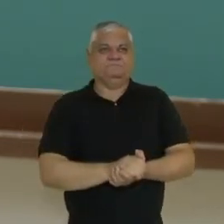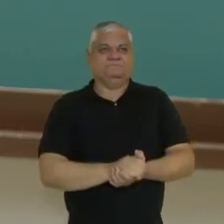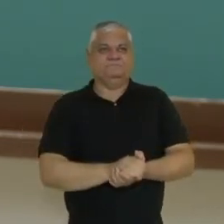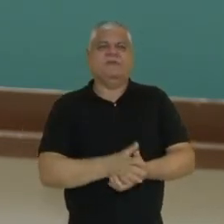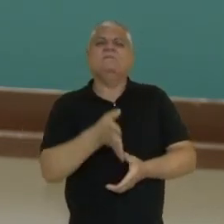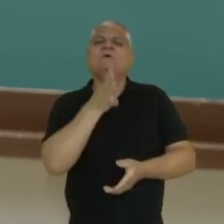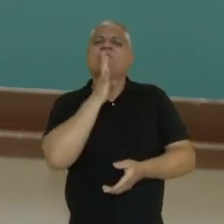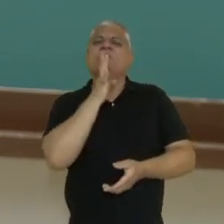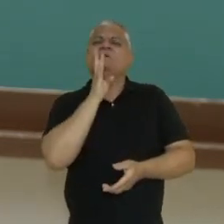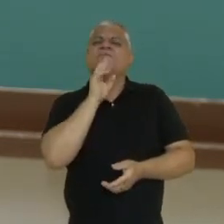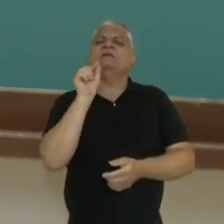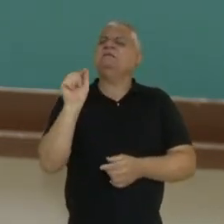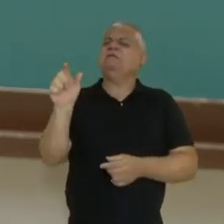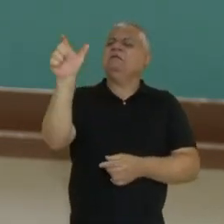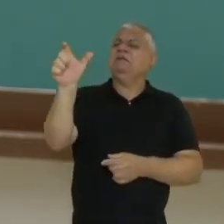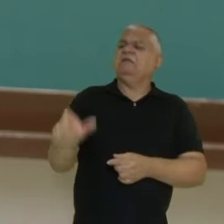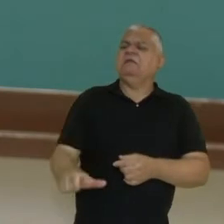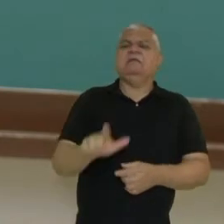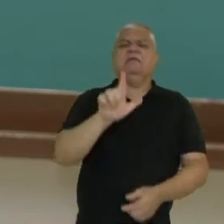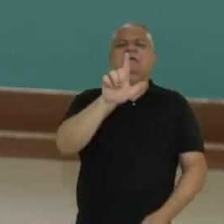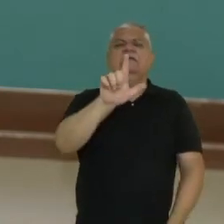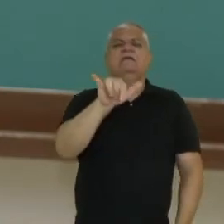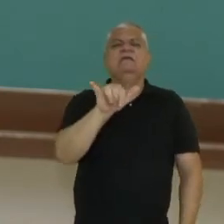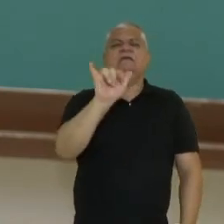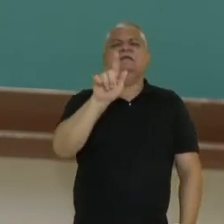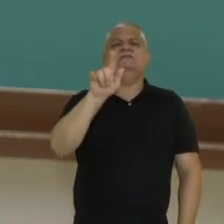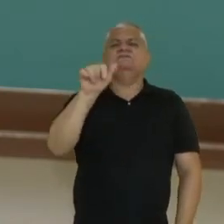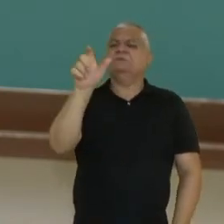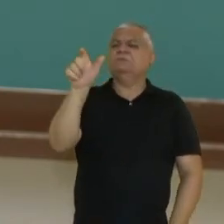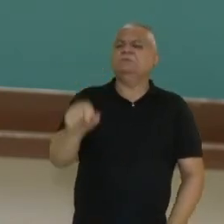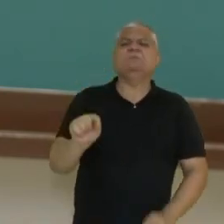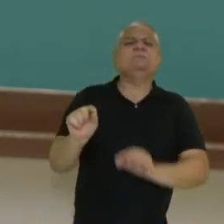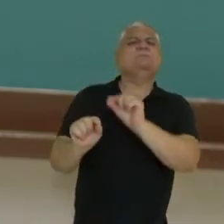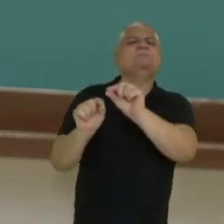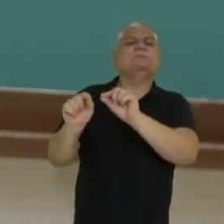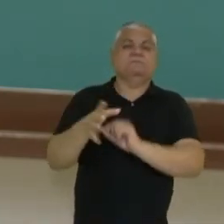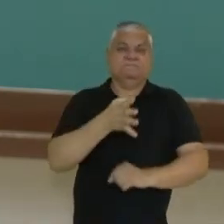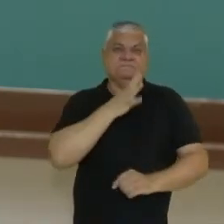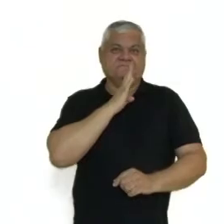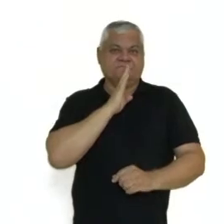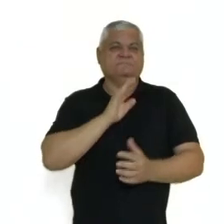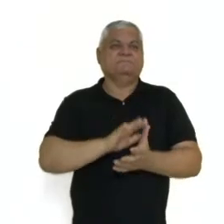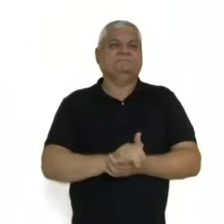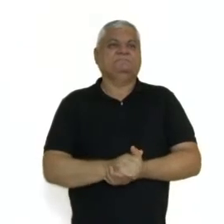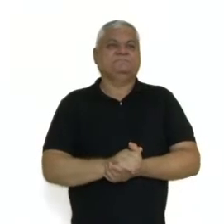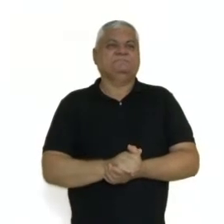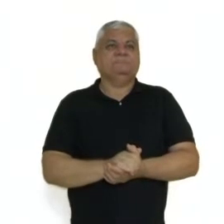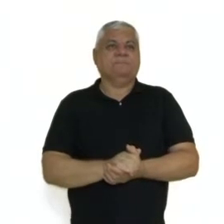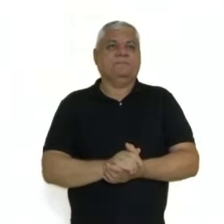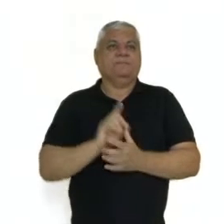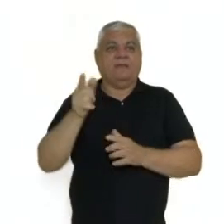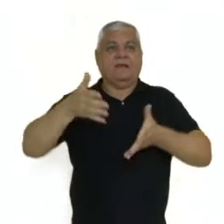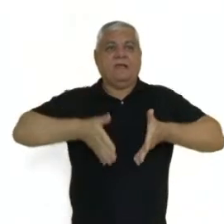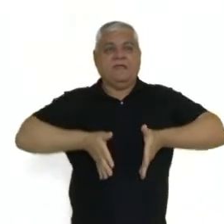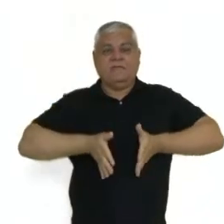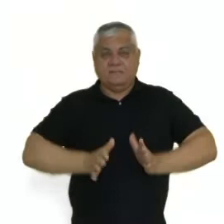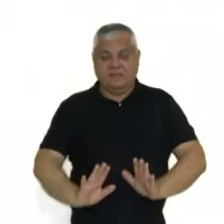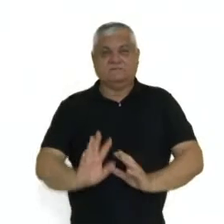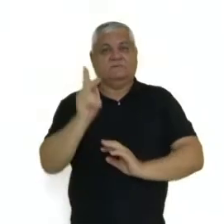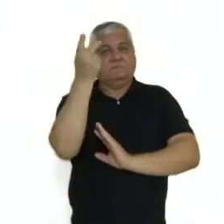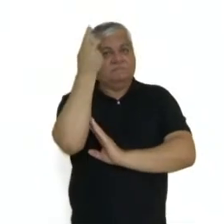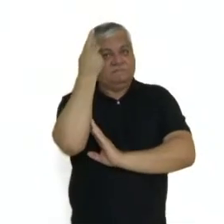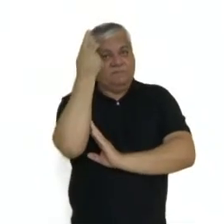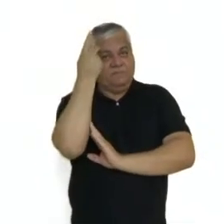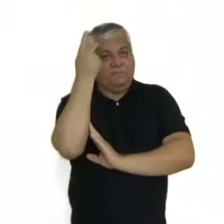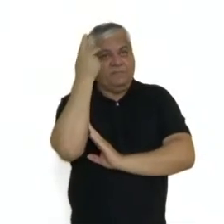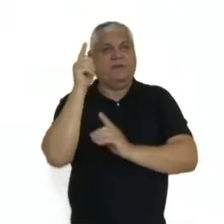conhecer um pouco a biografia da autora da carta, a Lígia Fagundes Telles. Lígia Fagundes da Silva Telles,